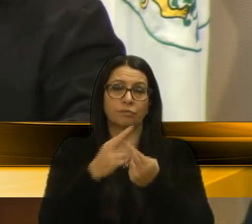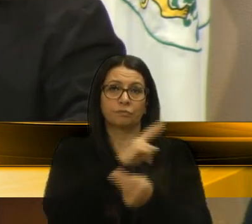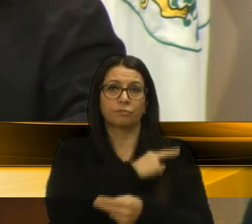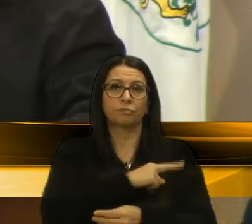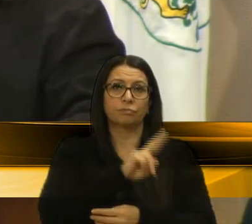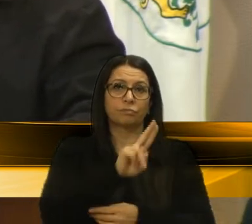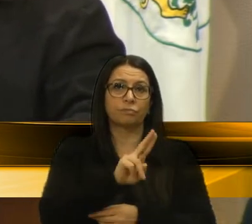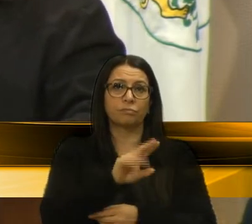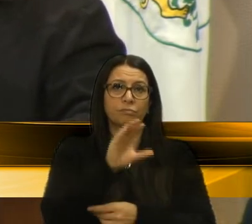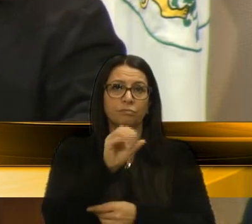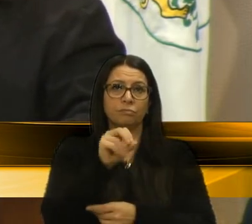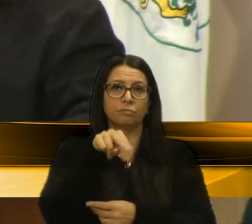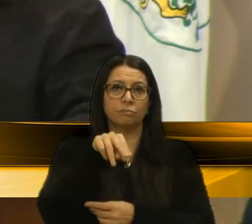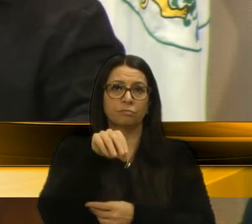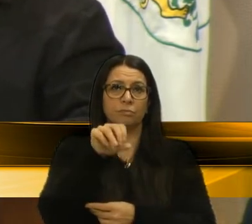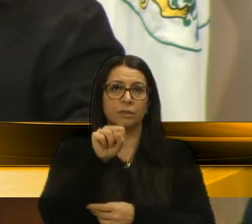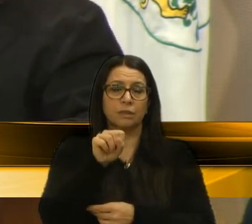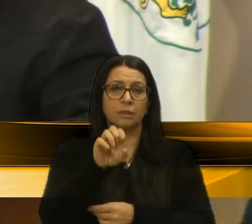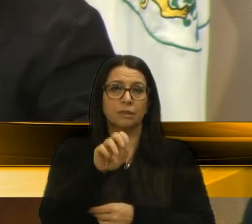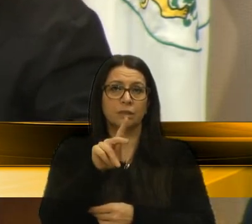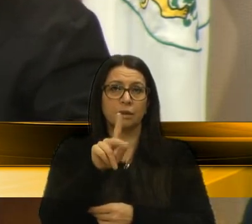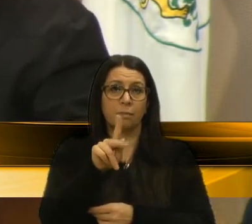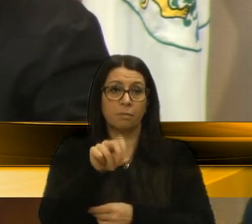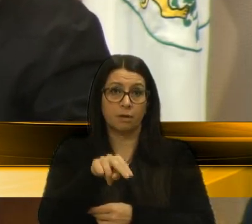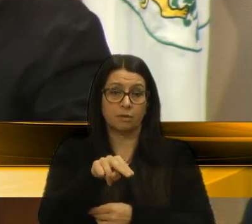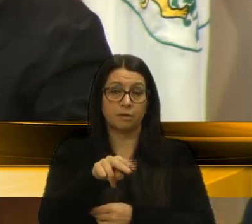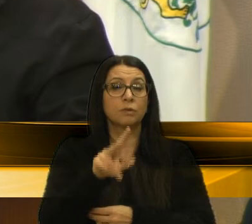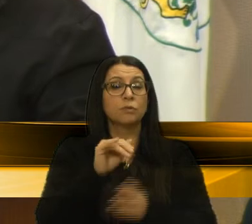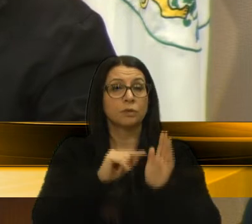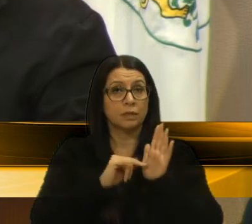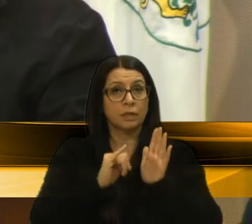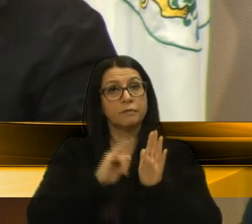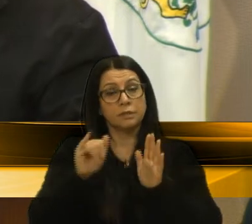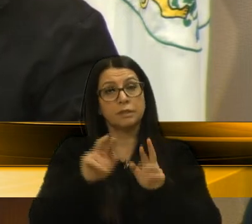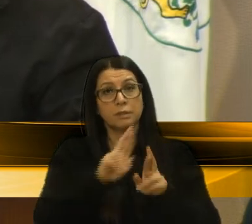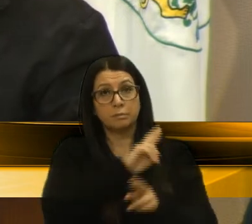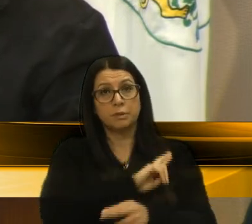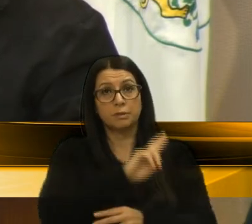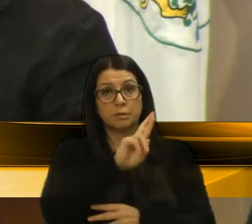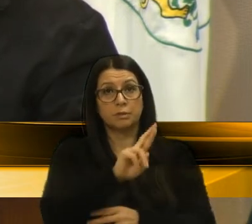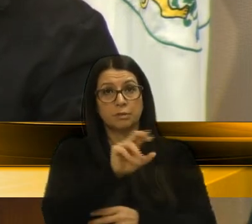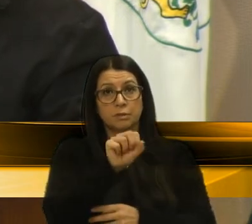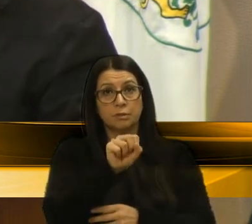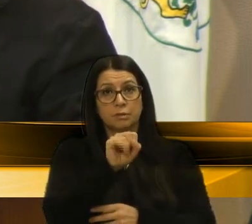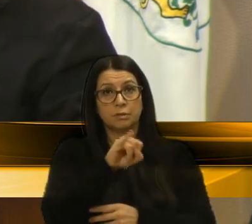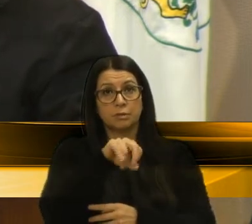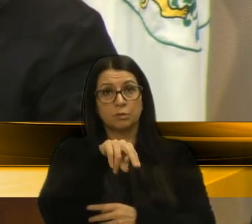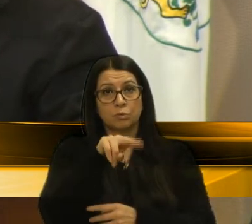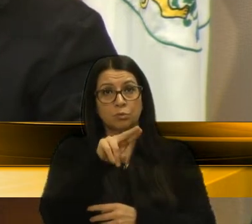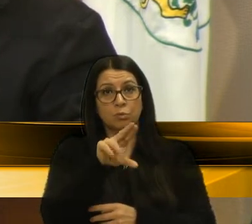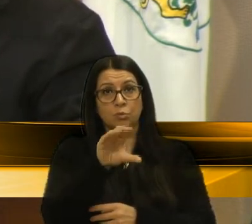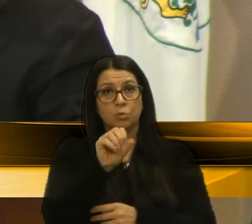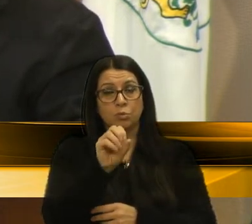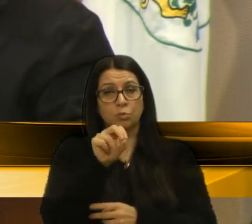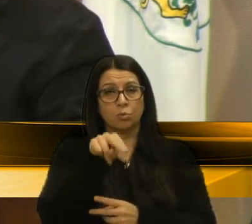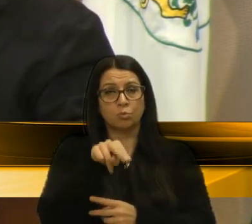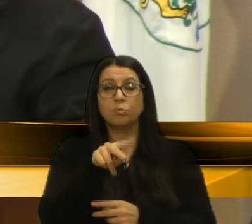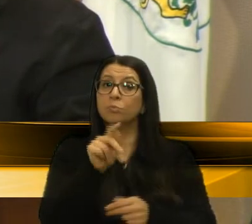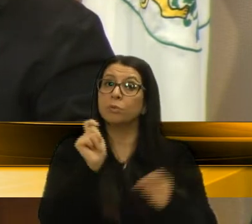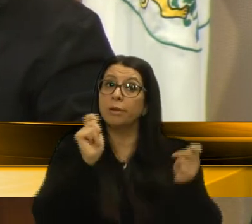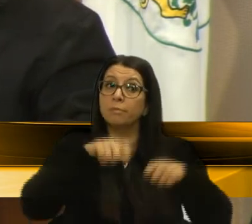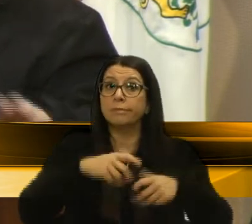do Conceplan. Nos foi colocado, através da representação do Sinduscom, a possibilidade